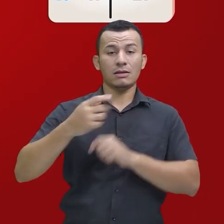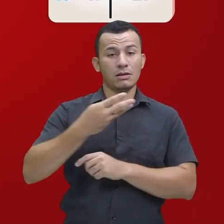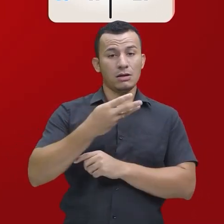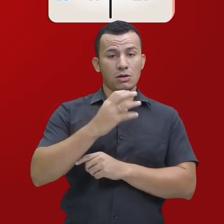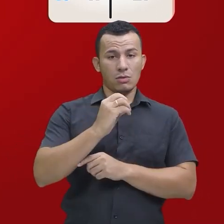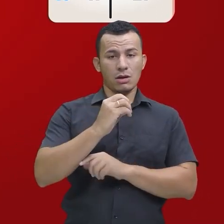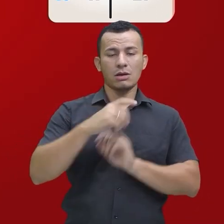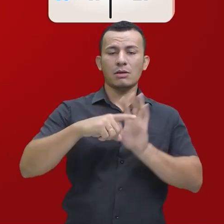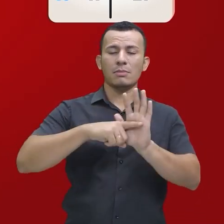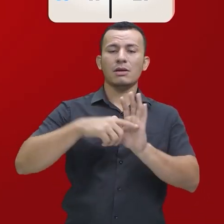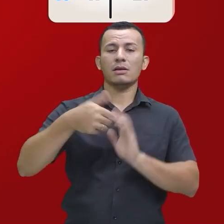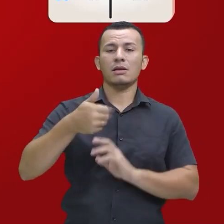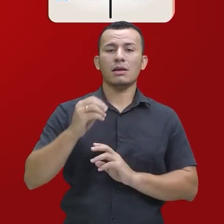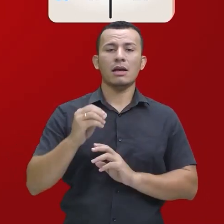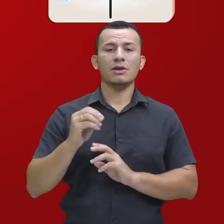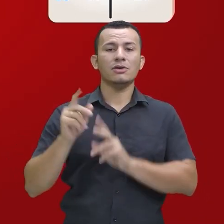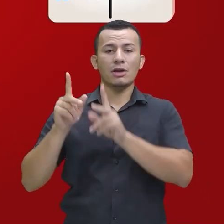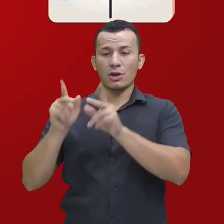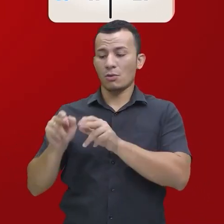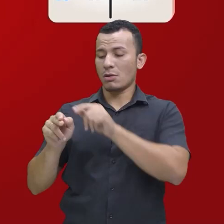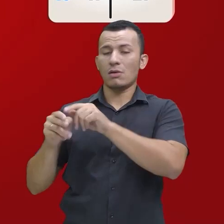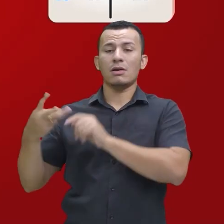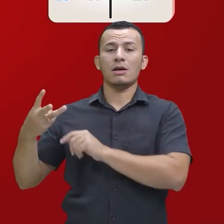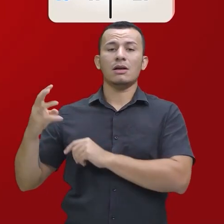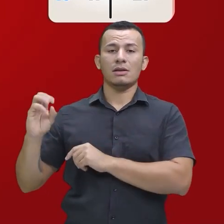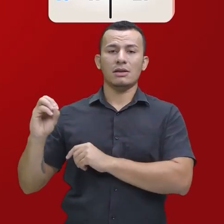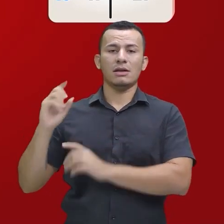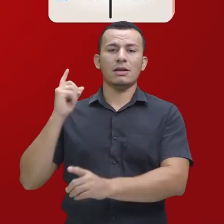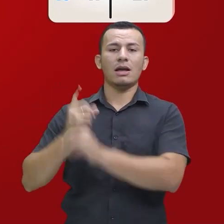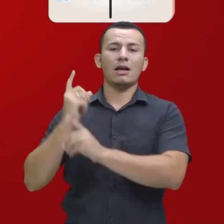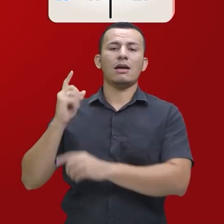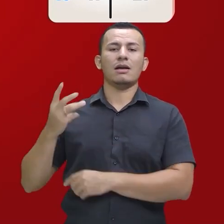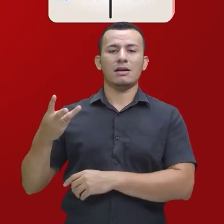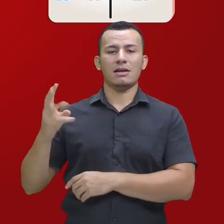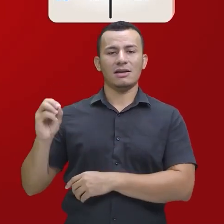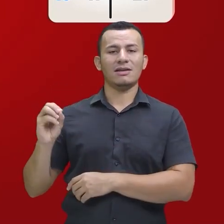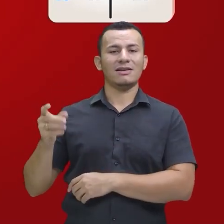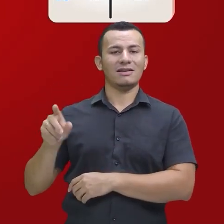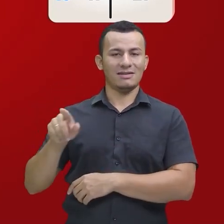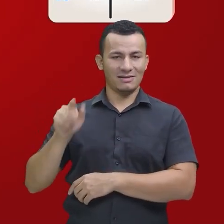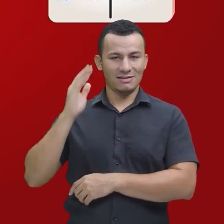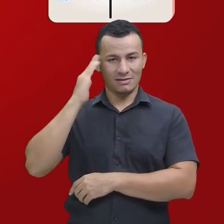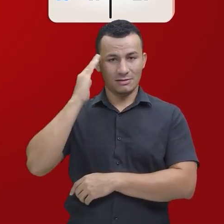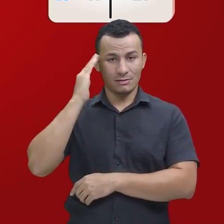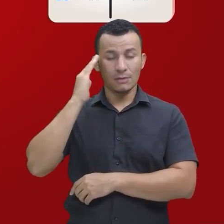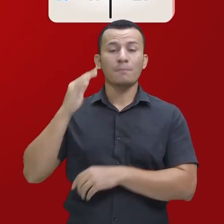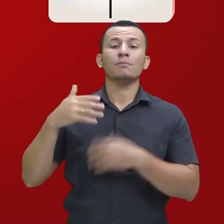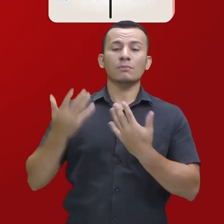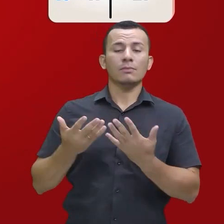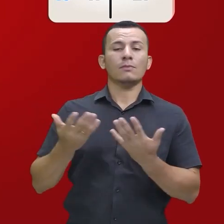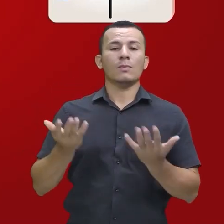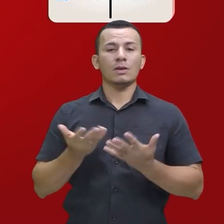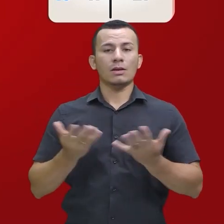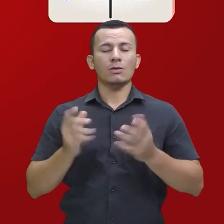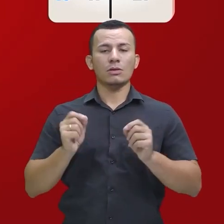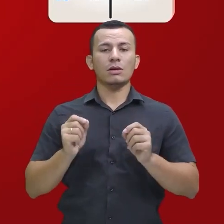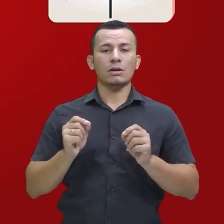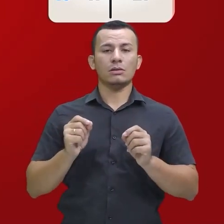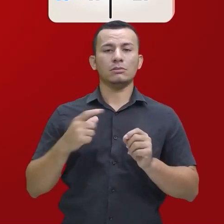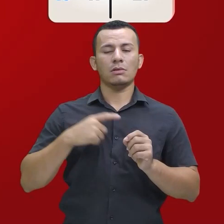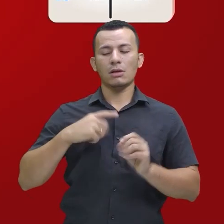10 é igual a 30. Descobriu aqui o 30. Muito bem, agora eu vou pegar